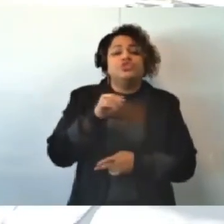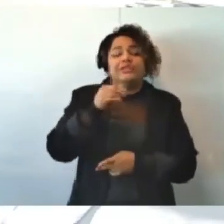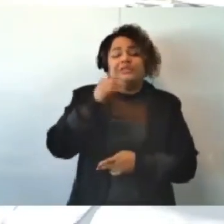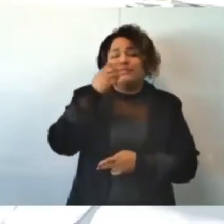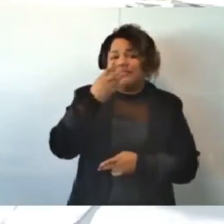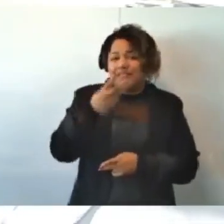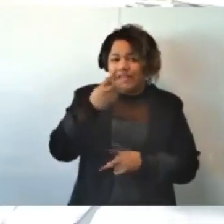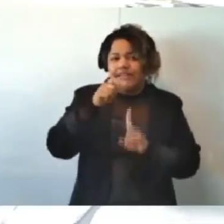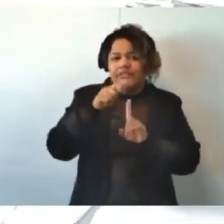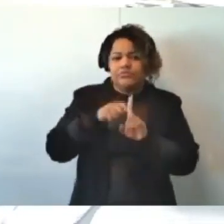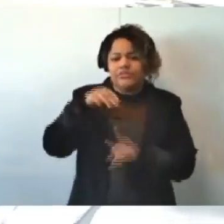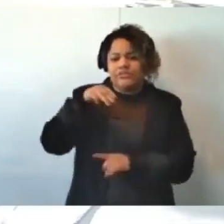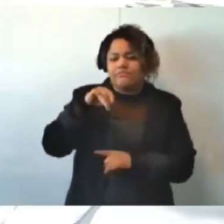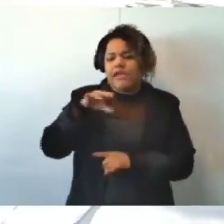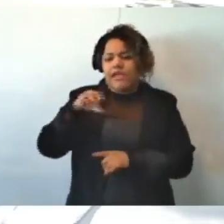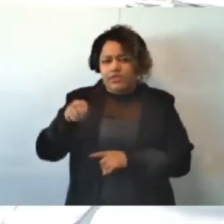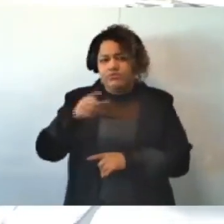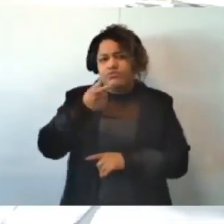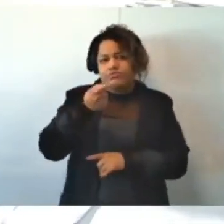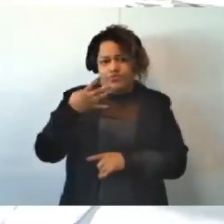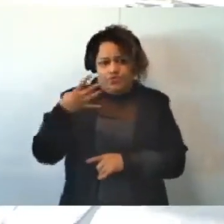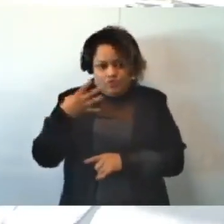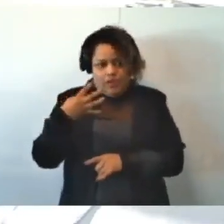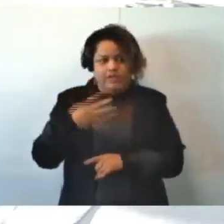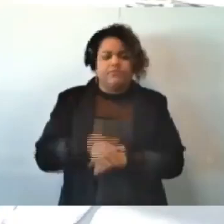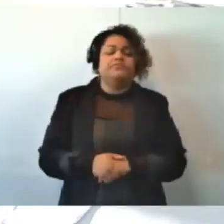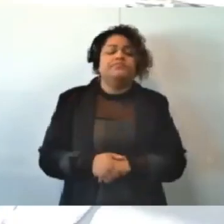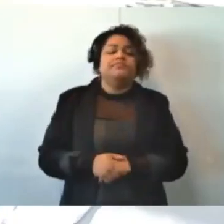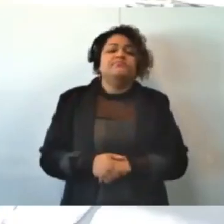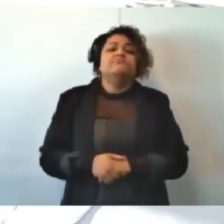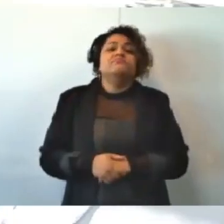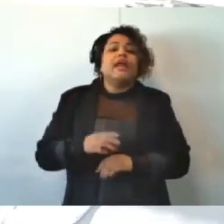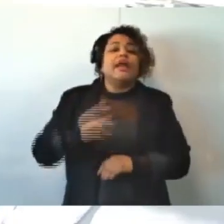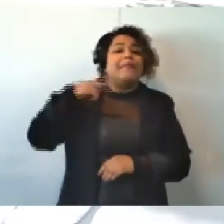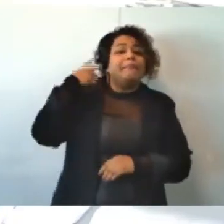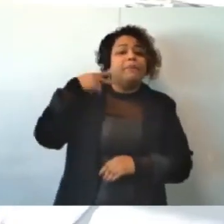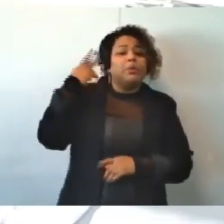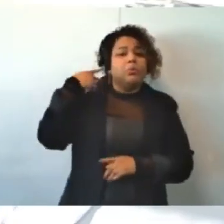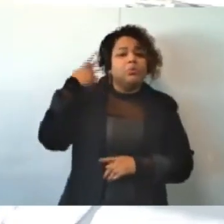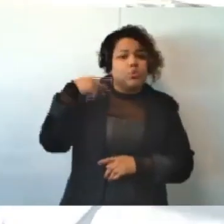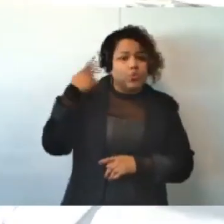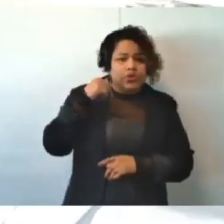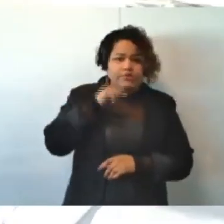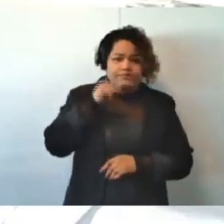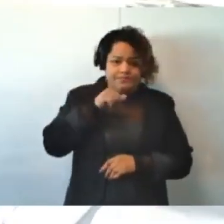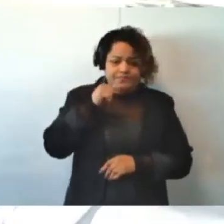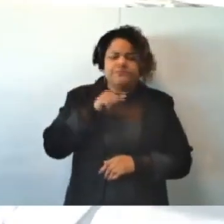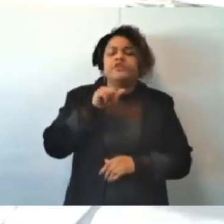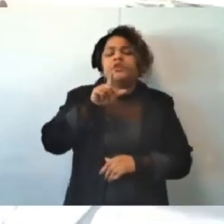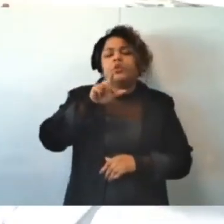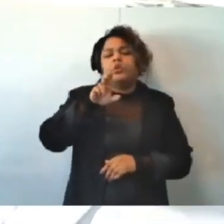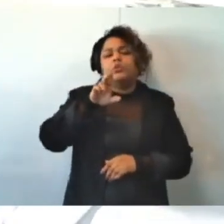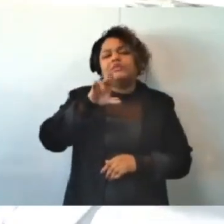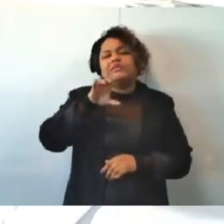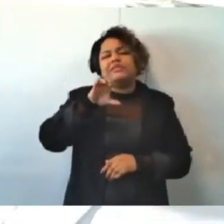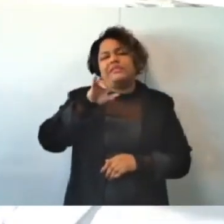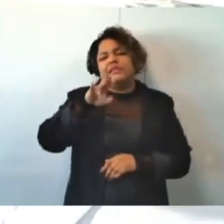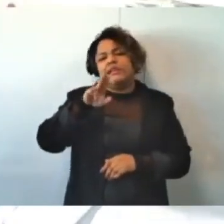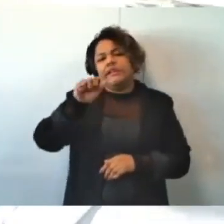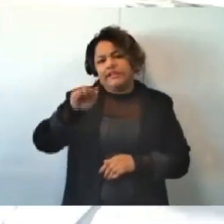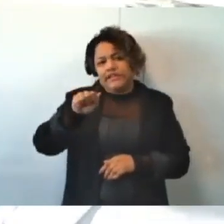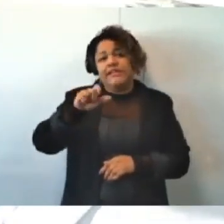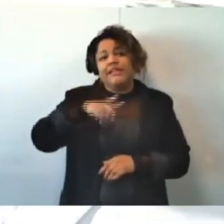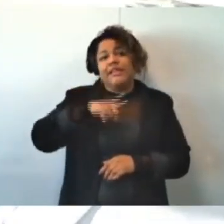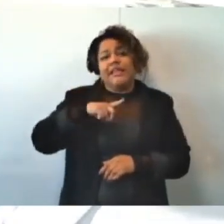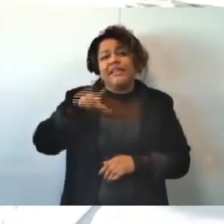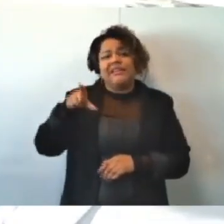3/5/2024, agora. A promotora, a doutora Luciana Ribeiro da Fonseca, estava de licença, né? E